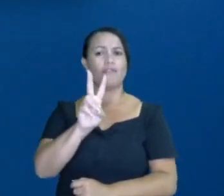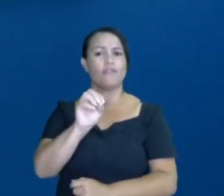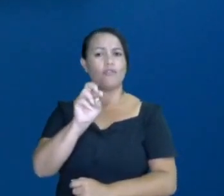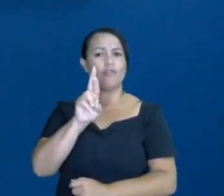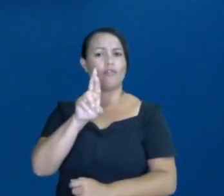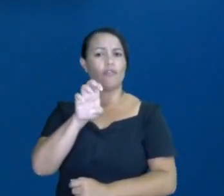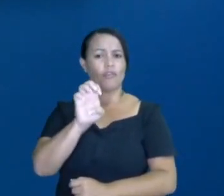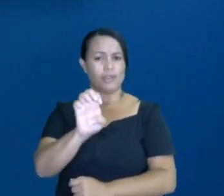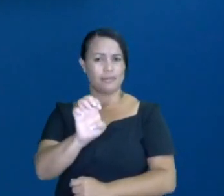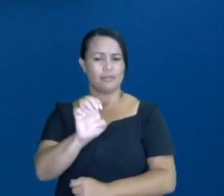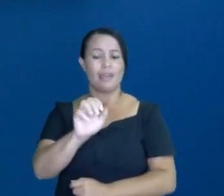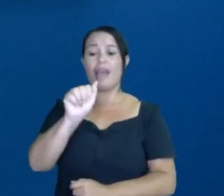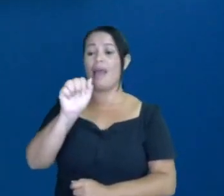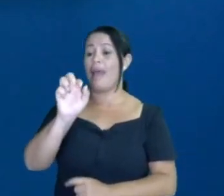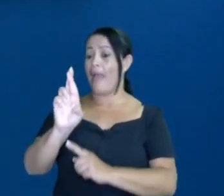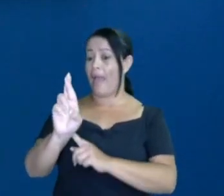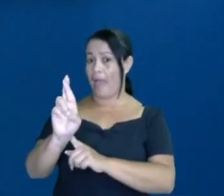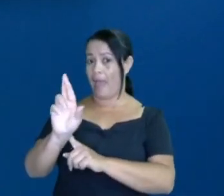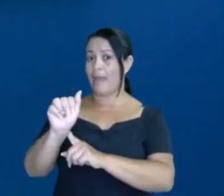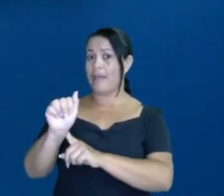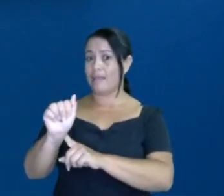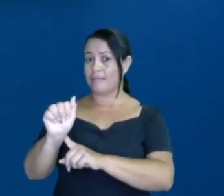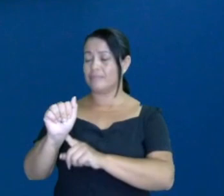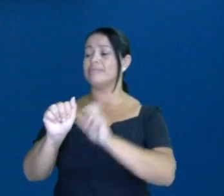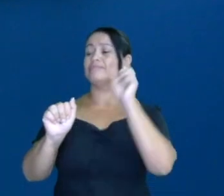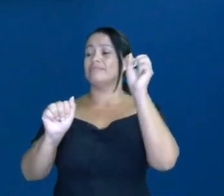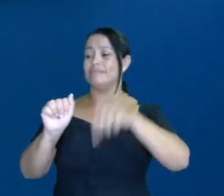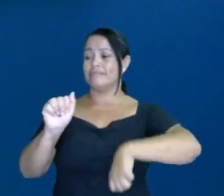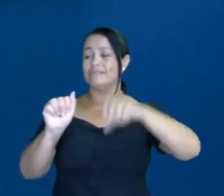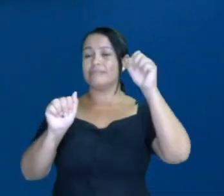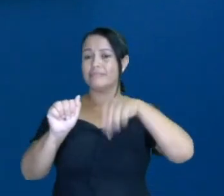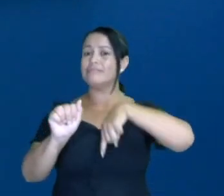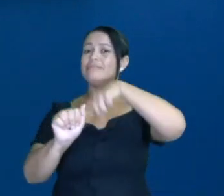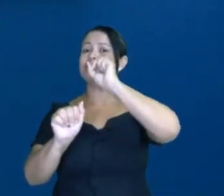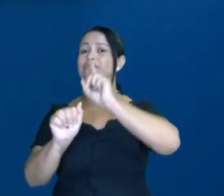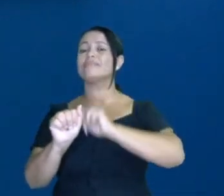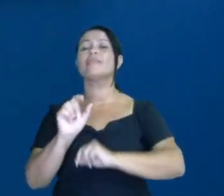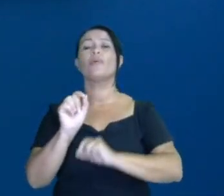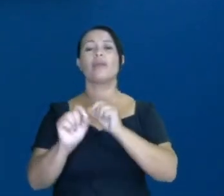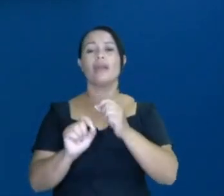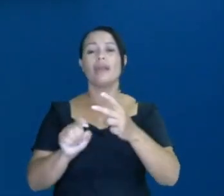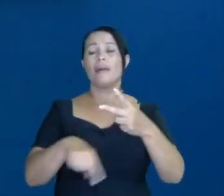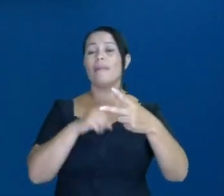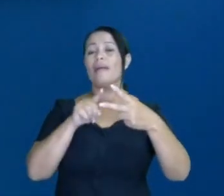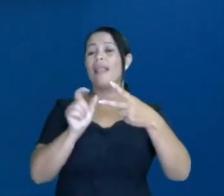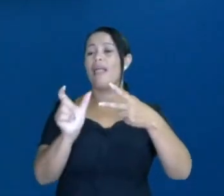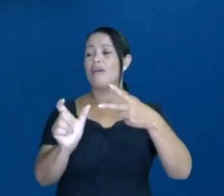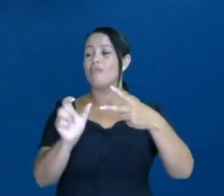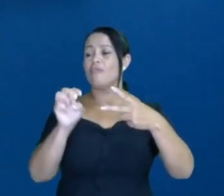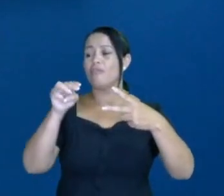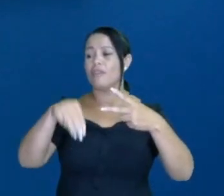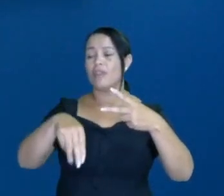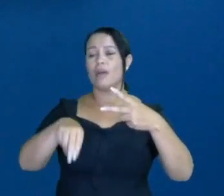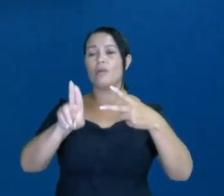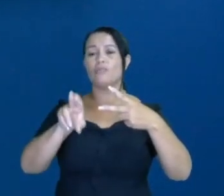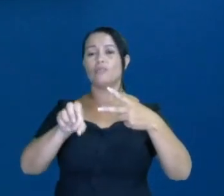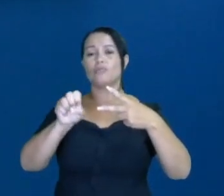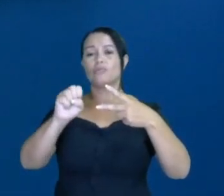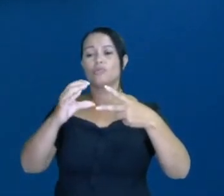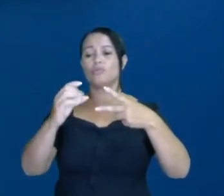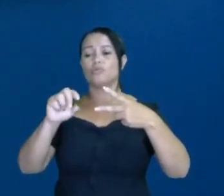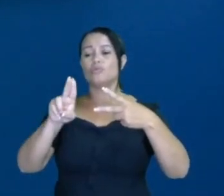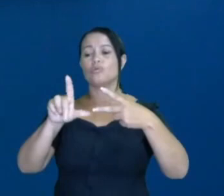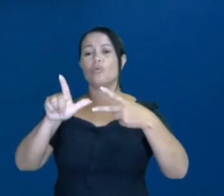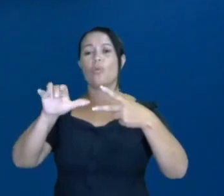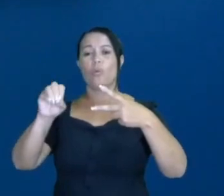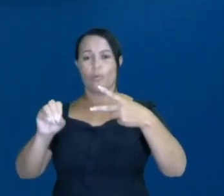né? Ar. Acentua-se? Sim. A palavra músculo, o mus é o